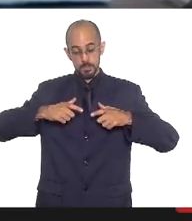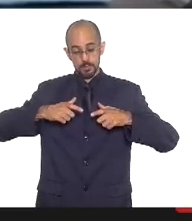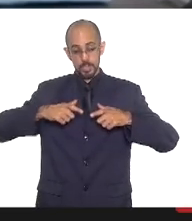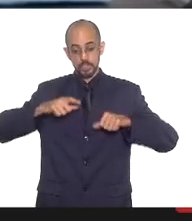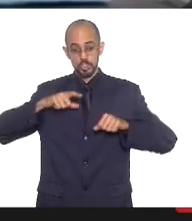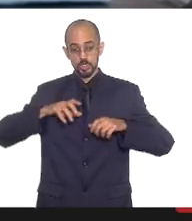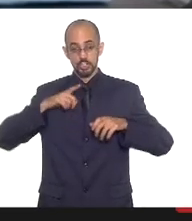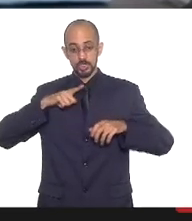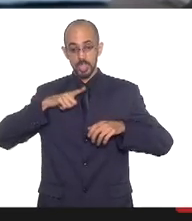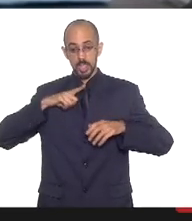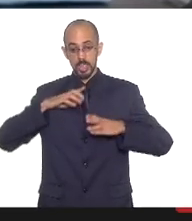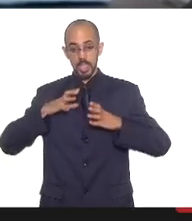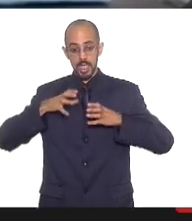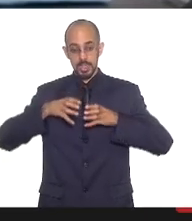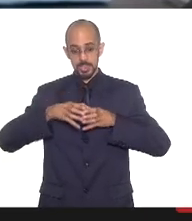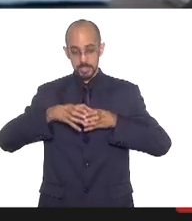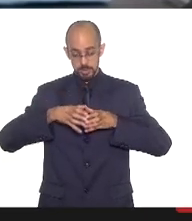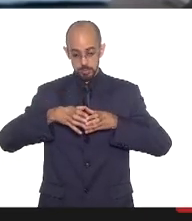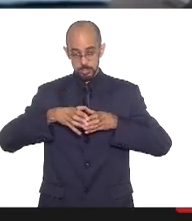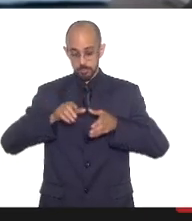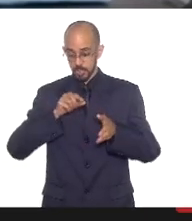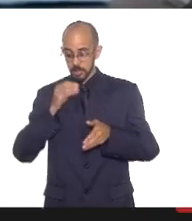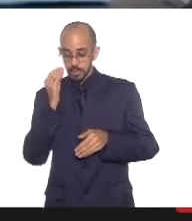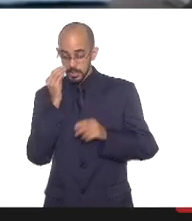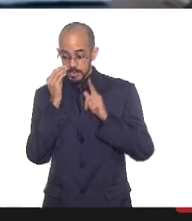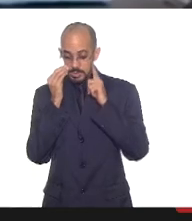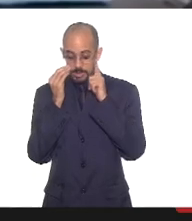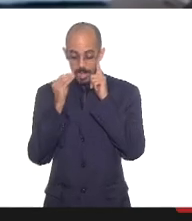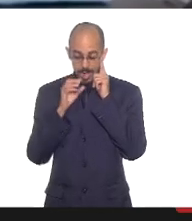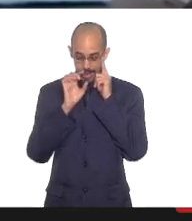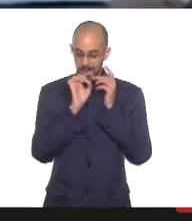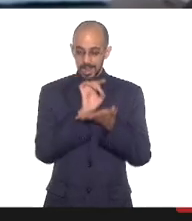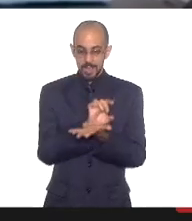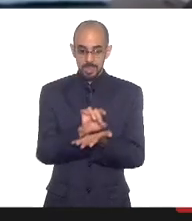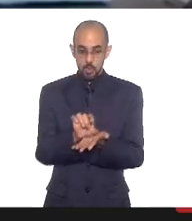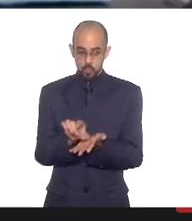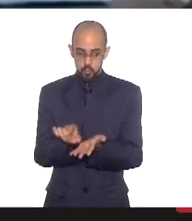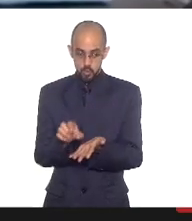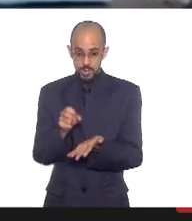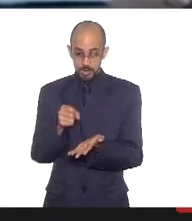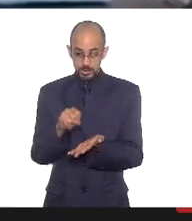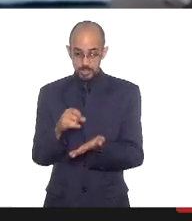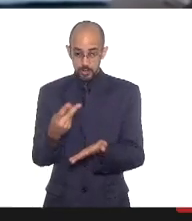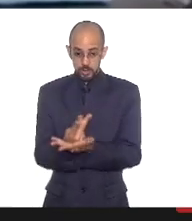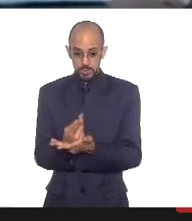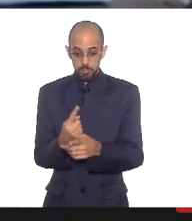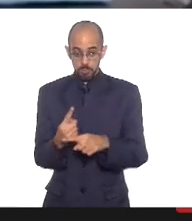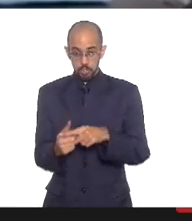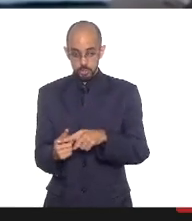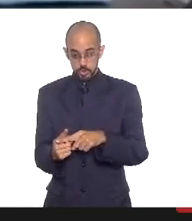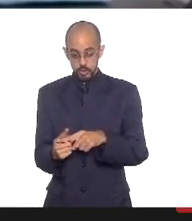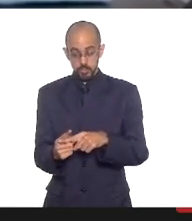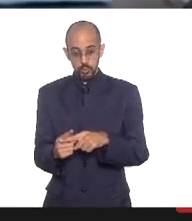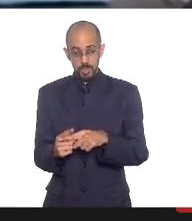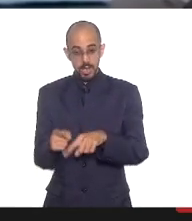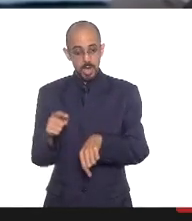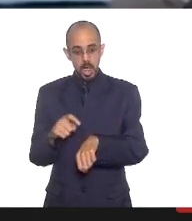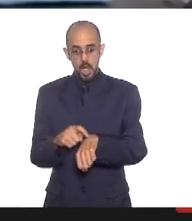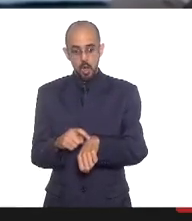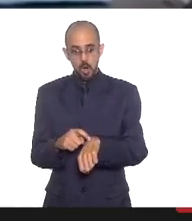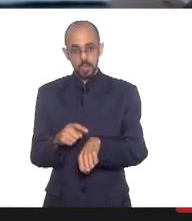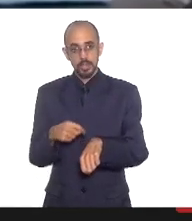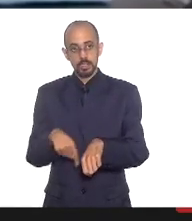teste santismo para poder fazer a saga das pessoas e uma vez pode ativar a CBJ mente são direcionadas